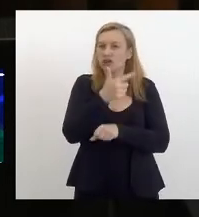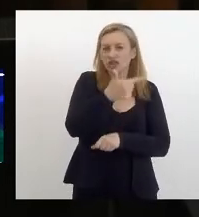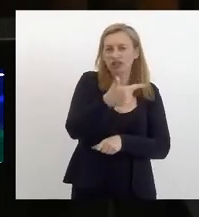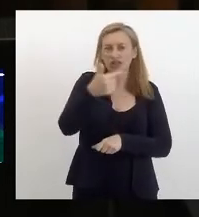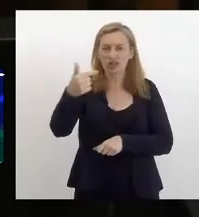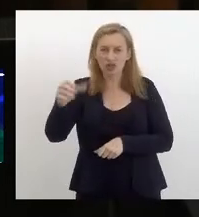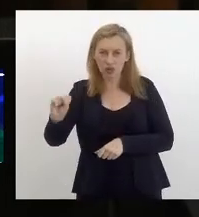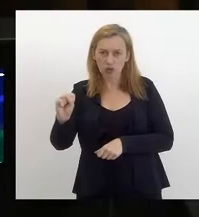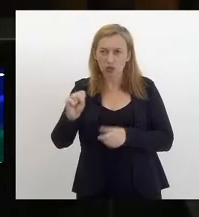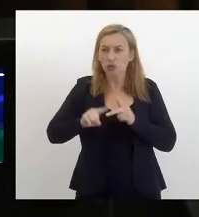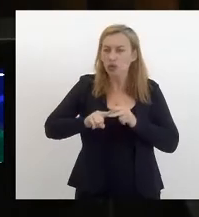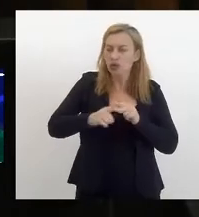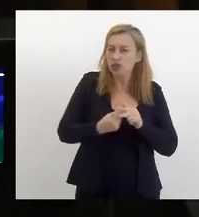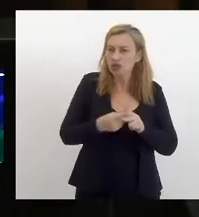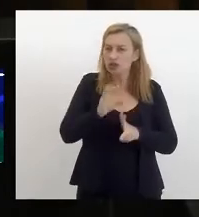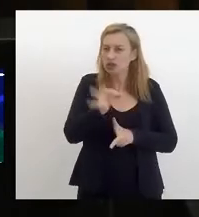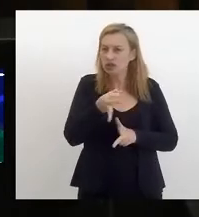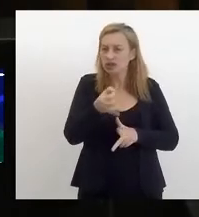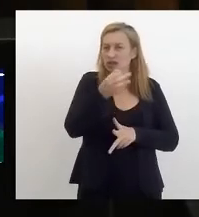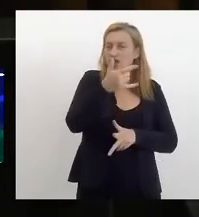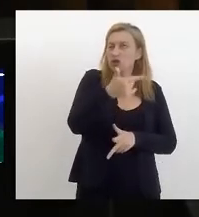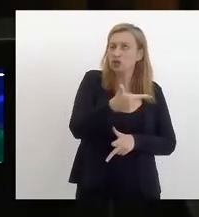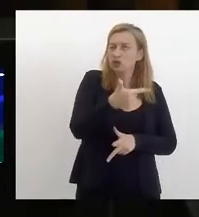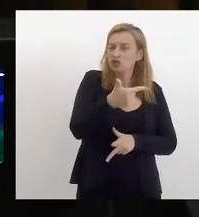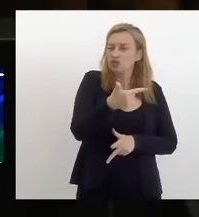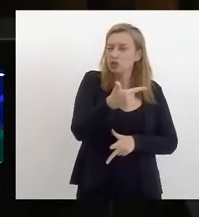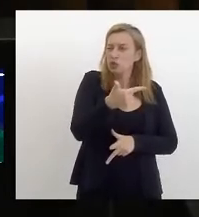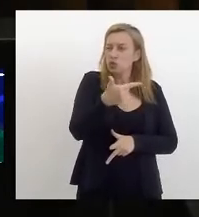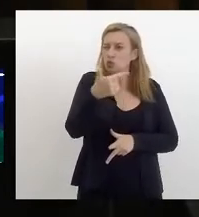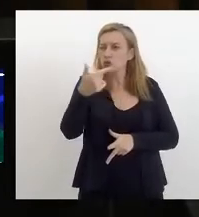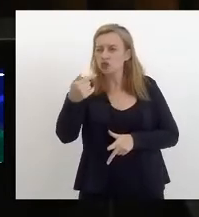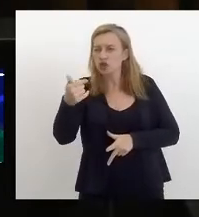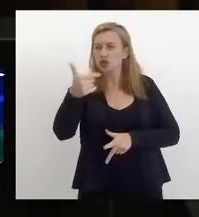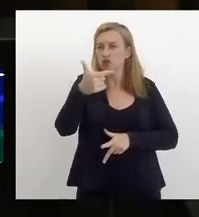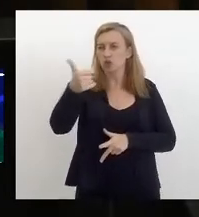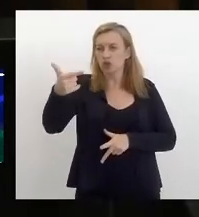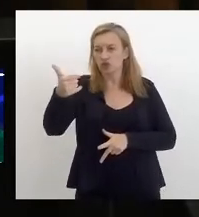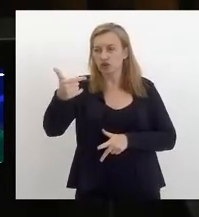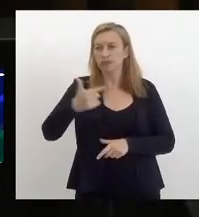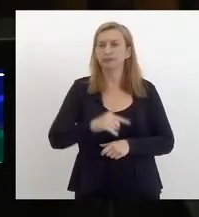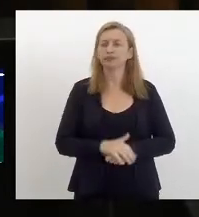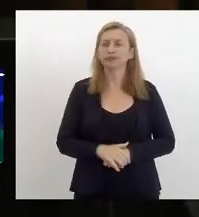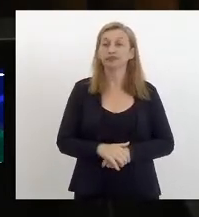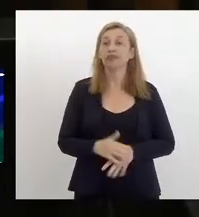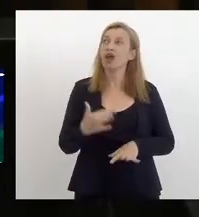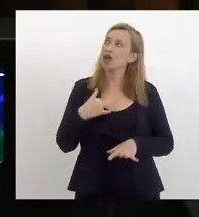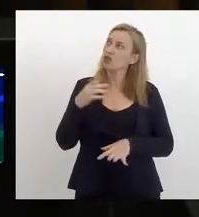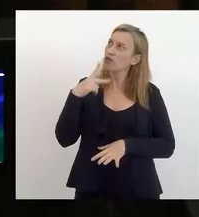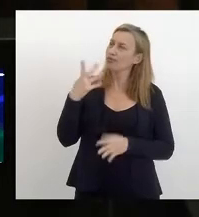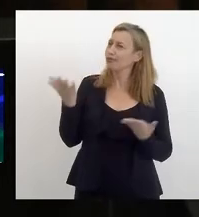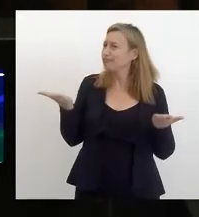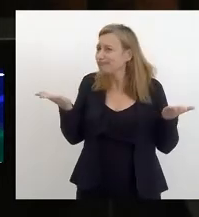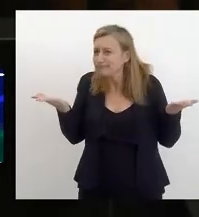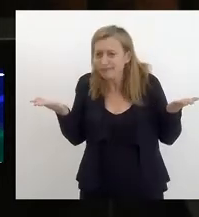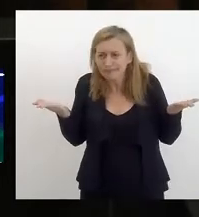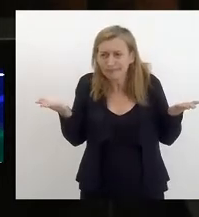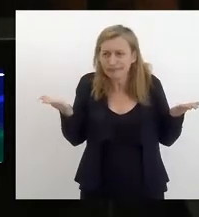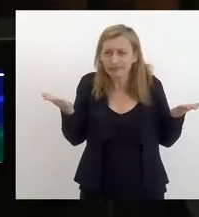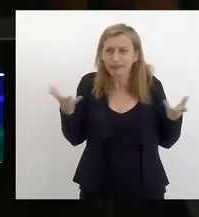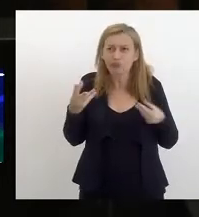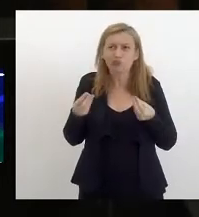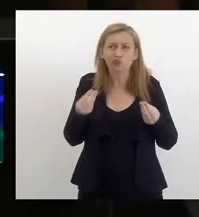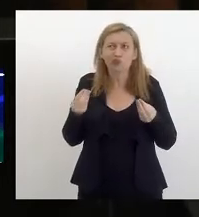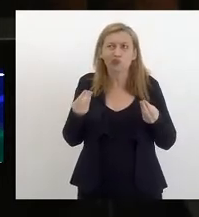corrigido monetariamente para 2022 aí eu marquei diabo